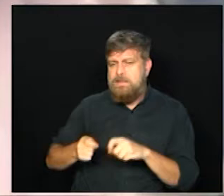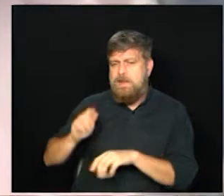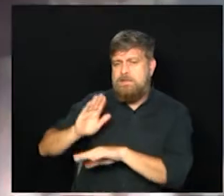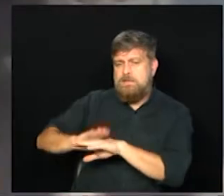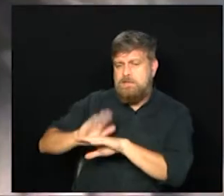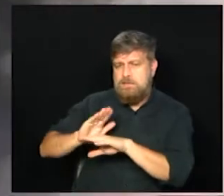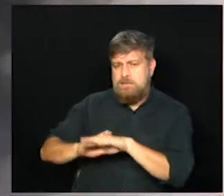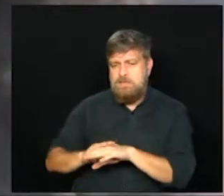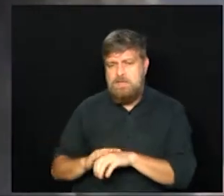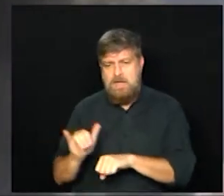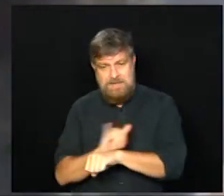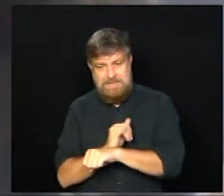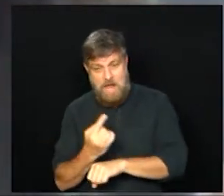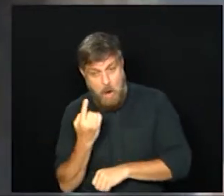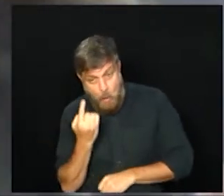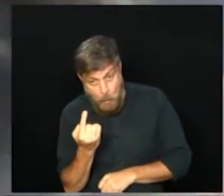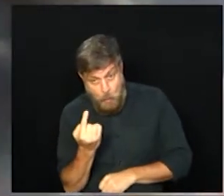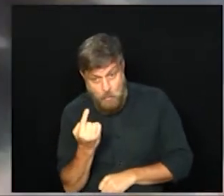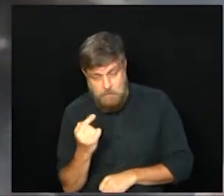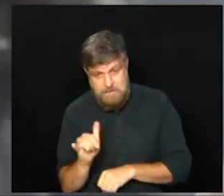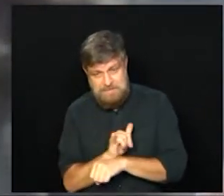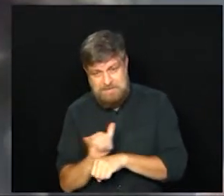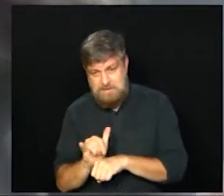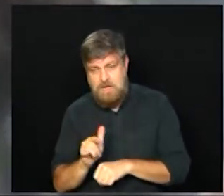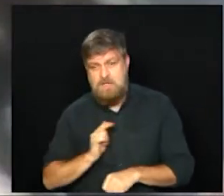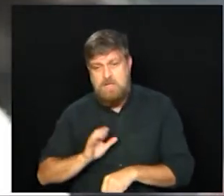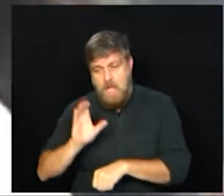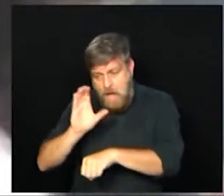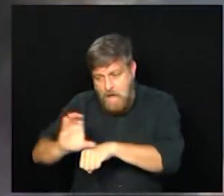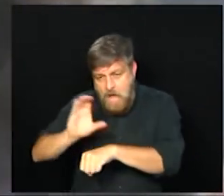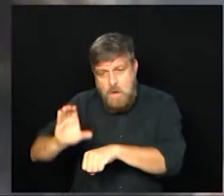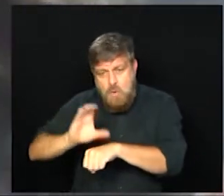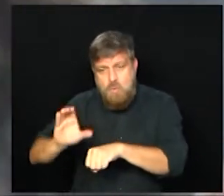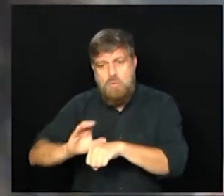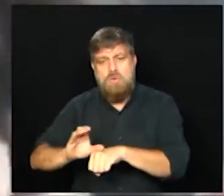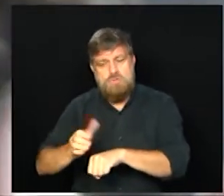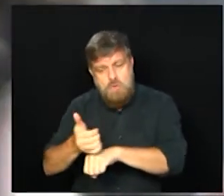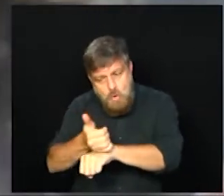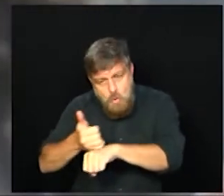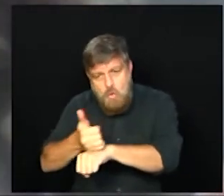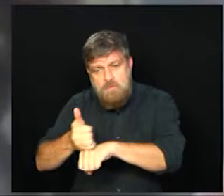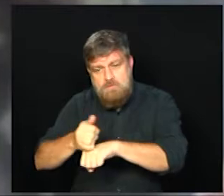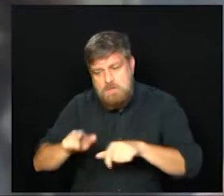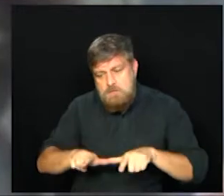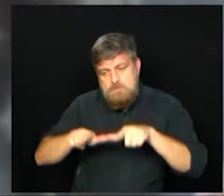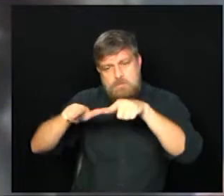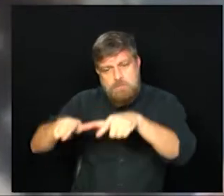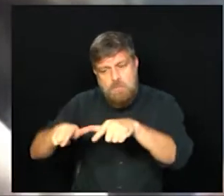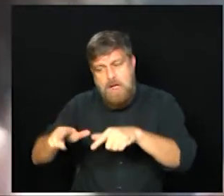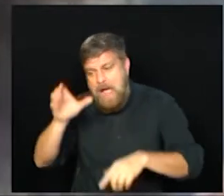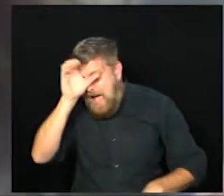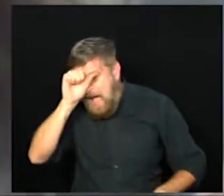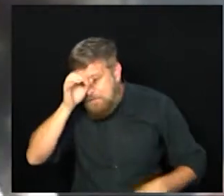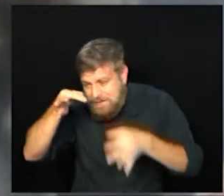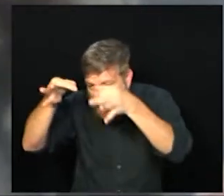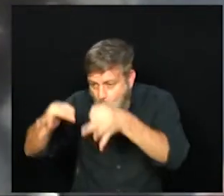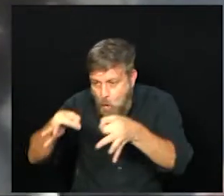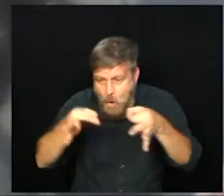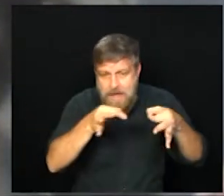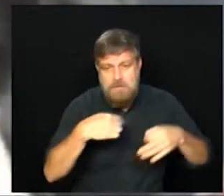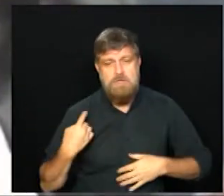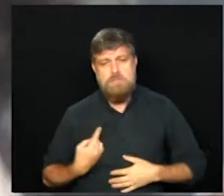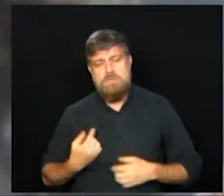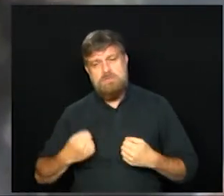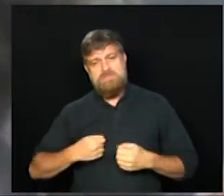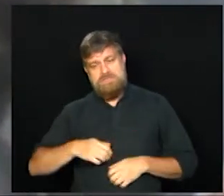dos caminhos, eu não estou dizendo que é só, é a capacitação, é o investimento em capacitação. A gente precisa começar a investir